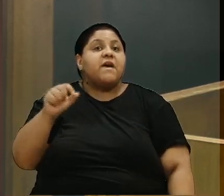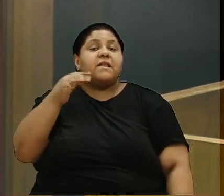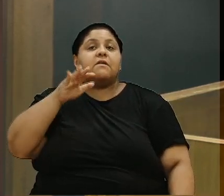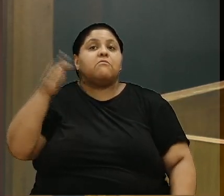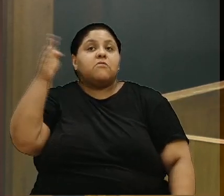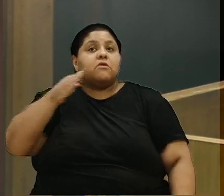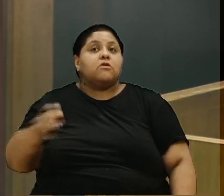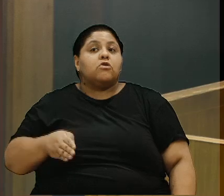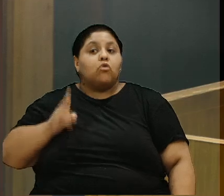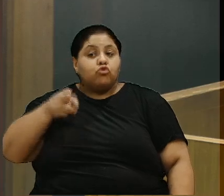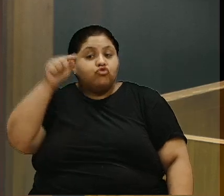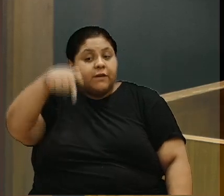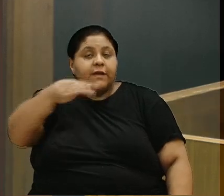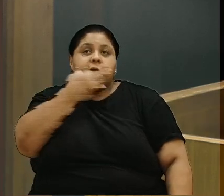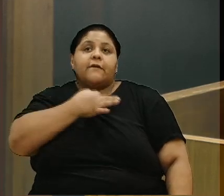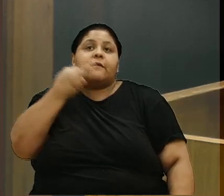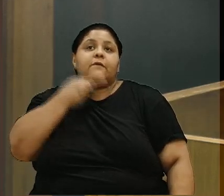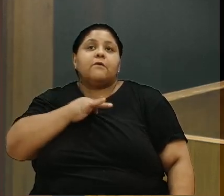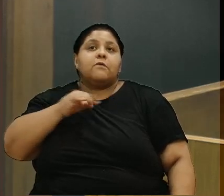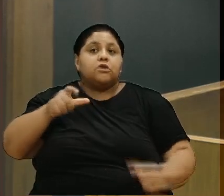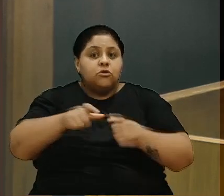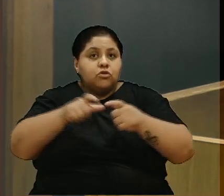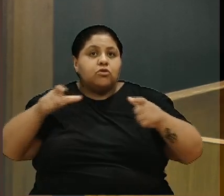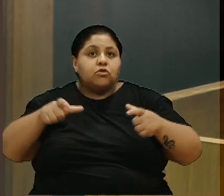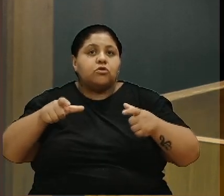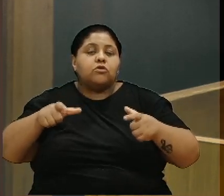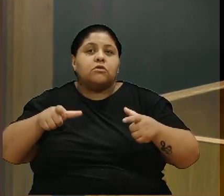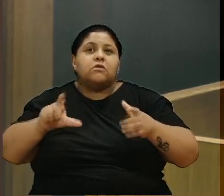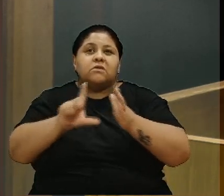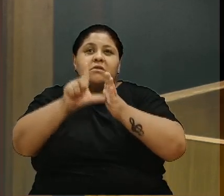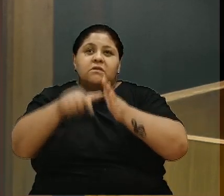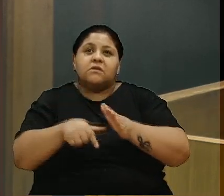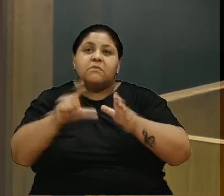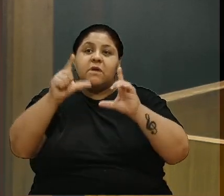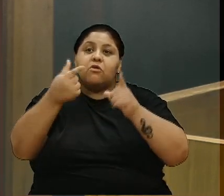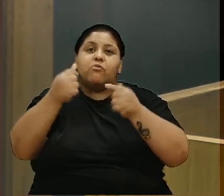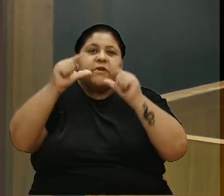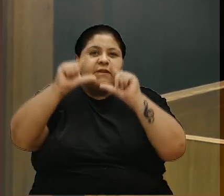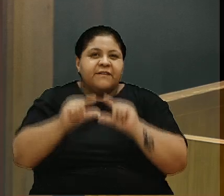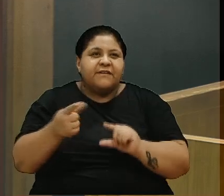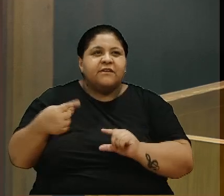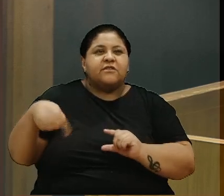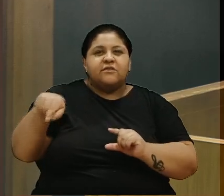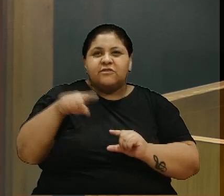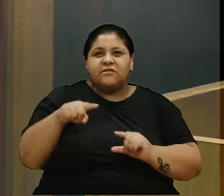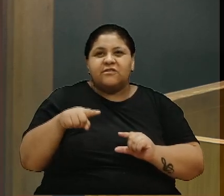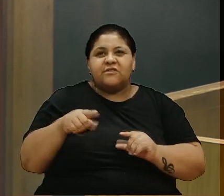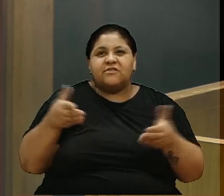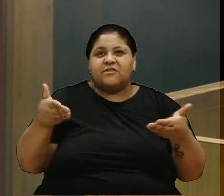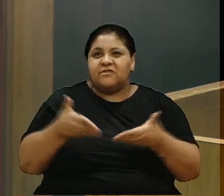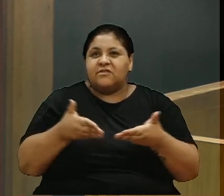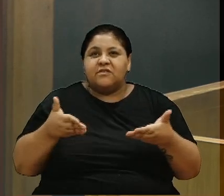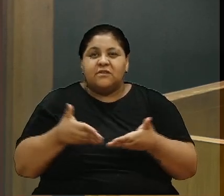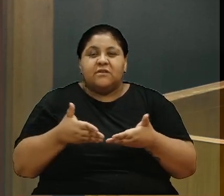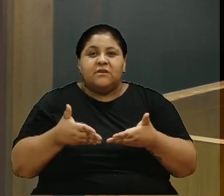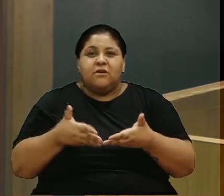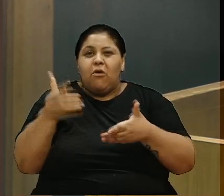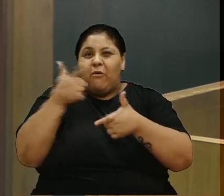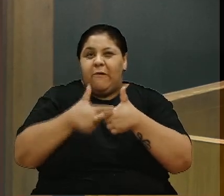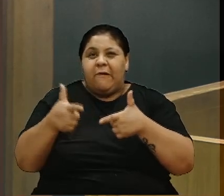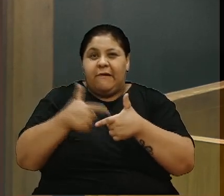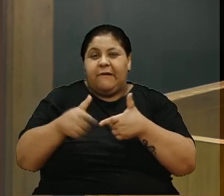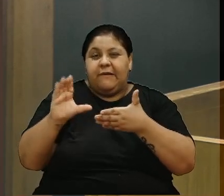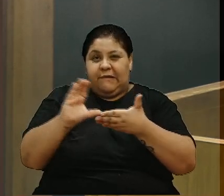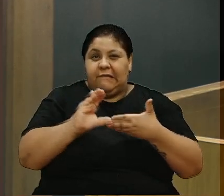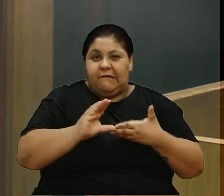se estabeleçam aqui em Caxias do Sul para a gente aumentar a oferta. Consequentemente o preço reduz e nós não vamos ficar tão afogados no